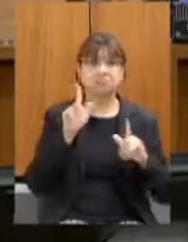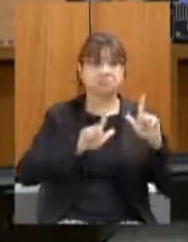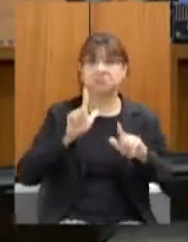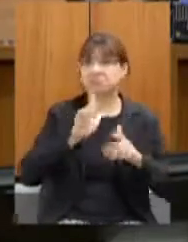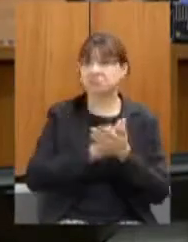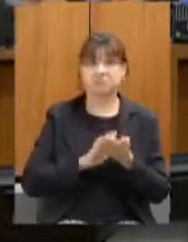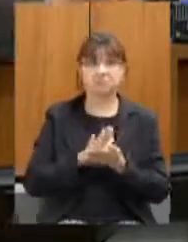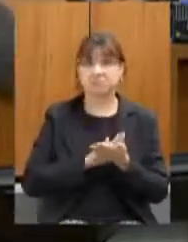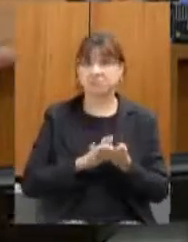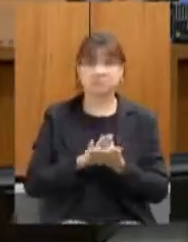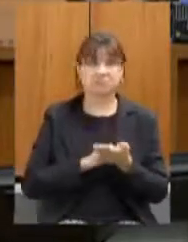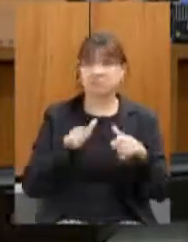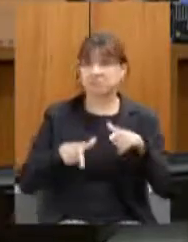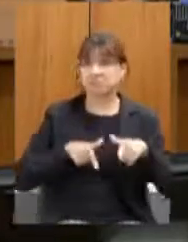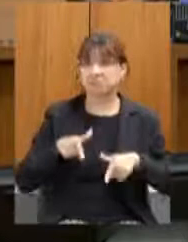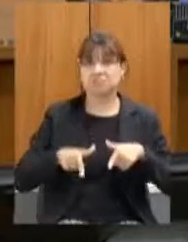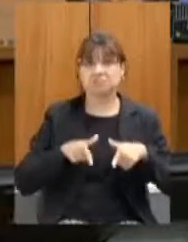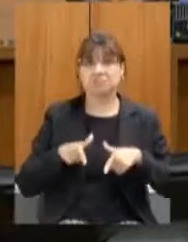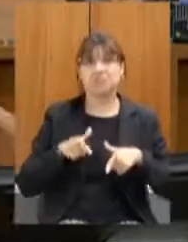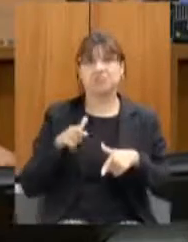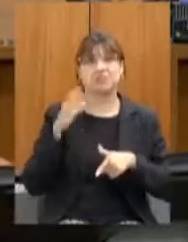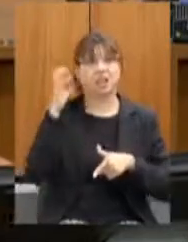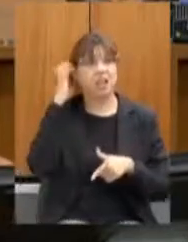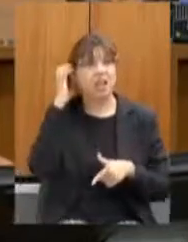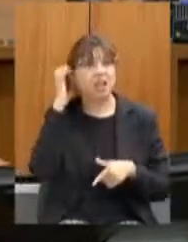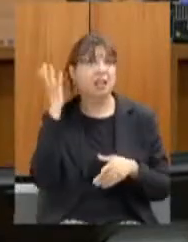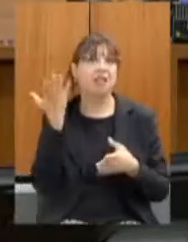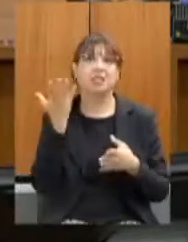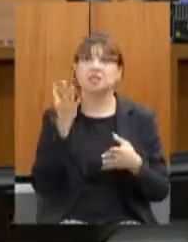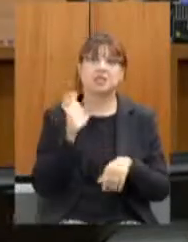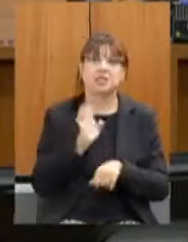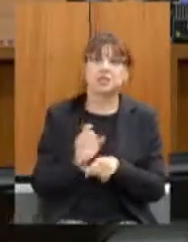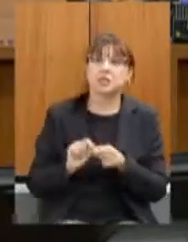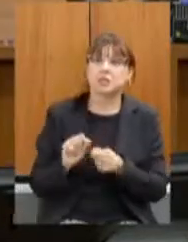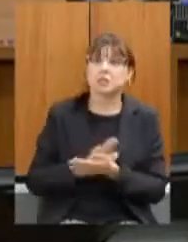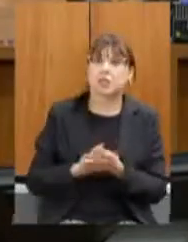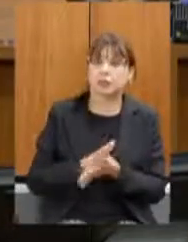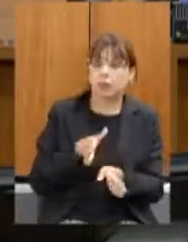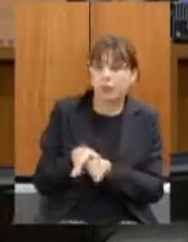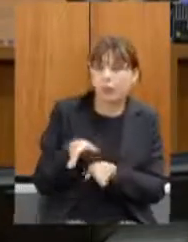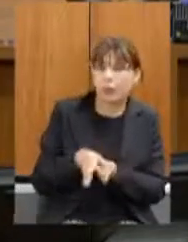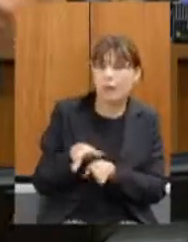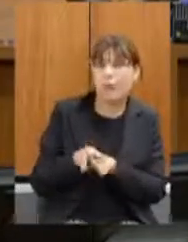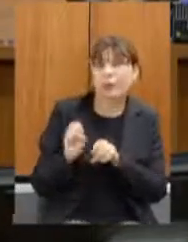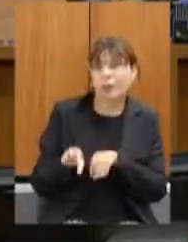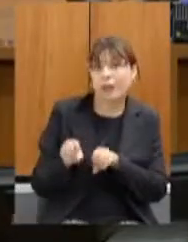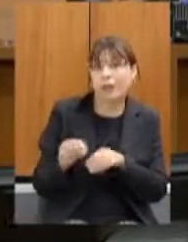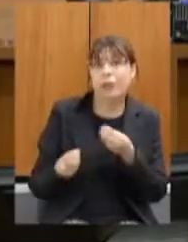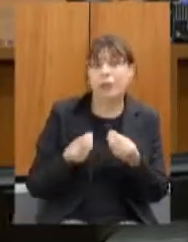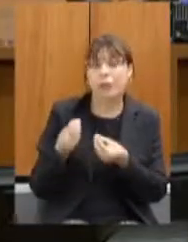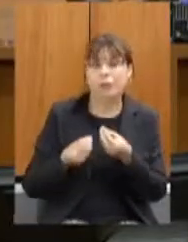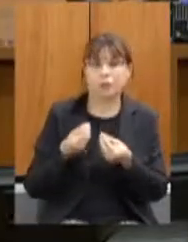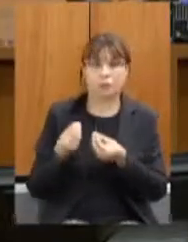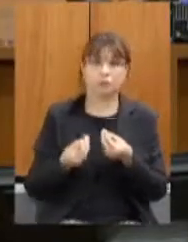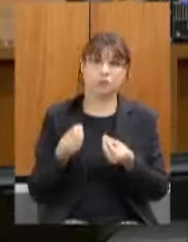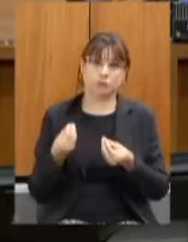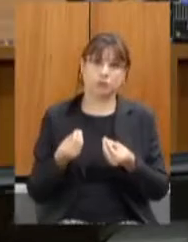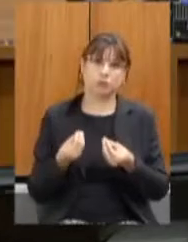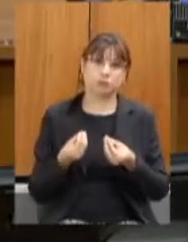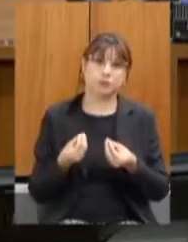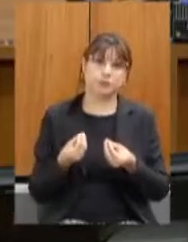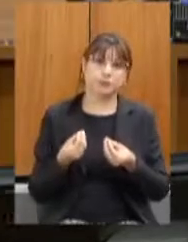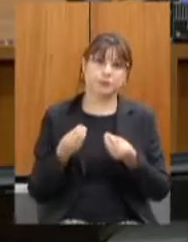nenhum tipo de ação na TV na rádio nenhum tipo de campanha do Estado orientando educando ensinando a população